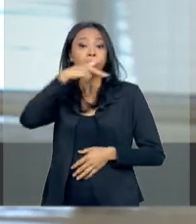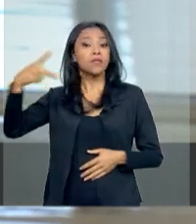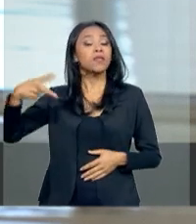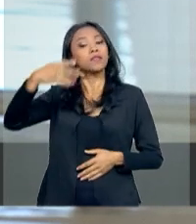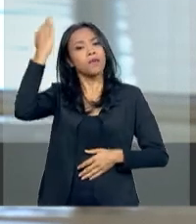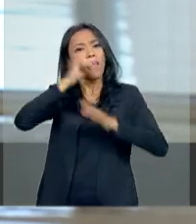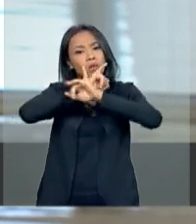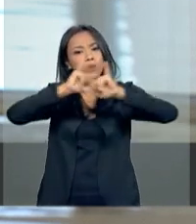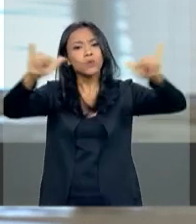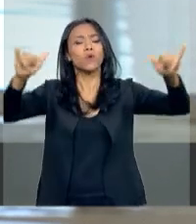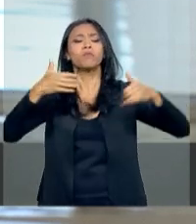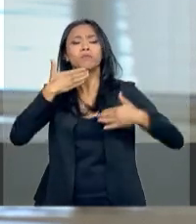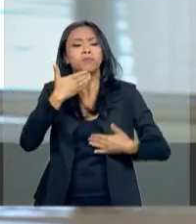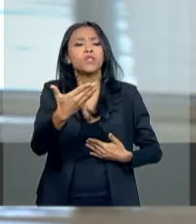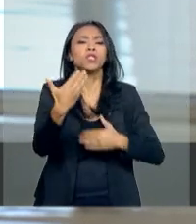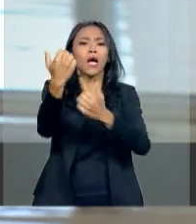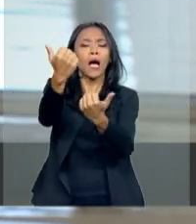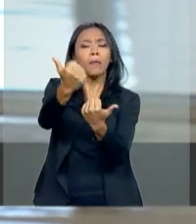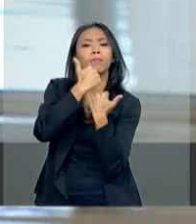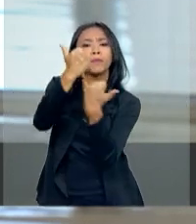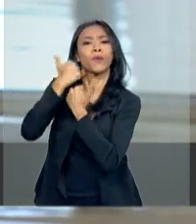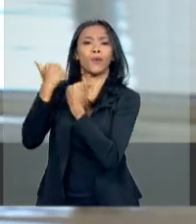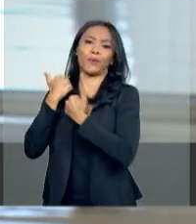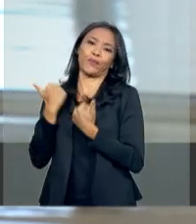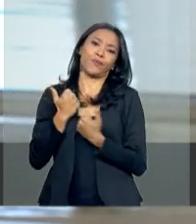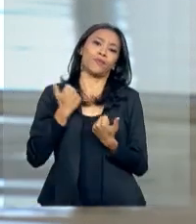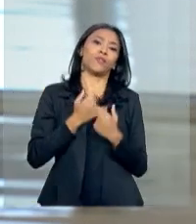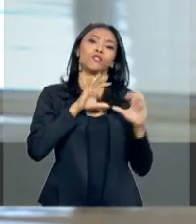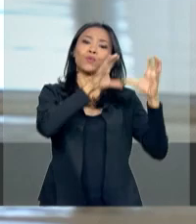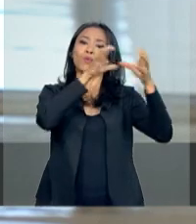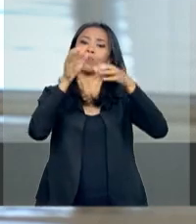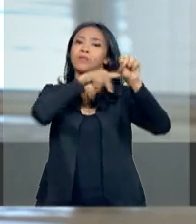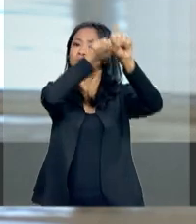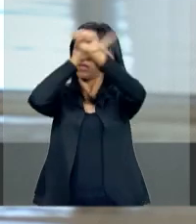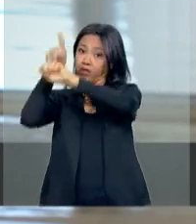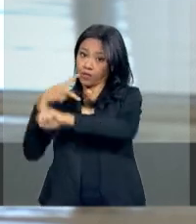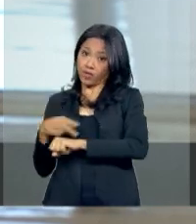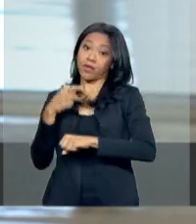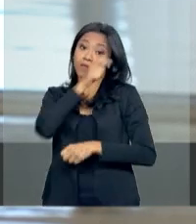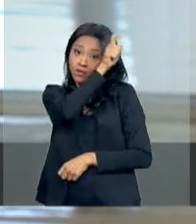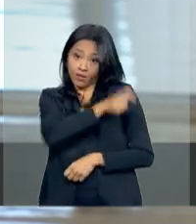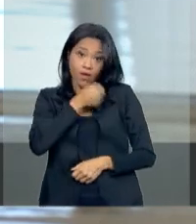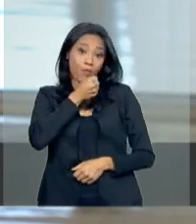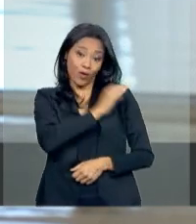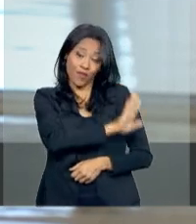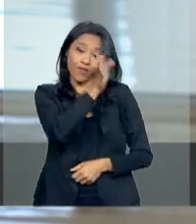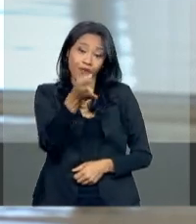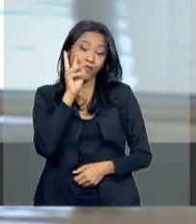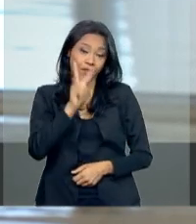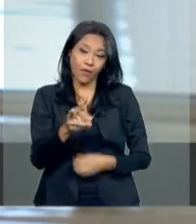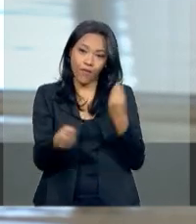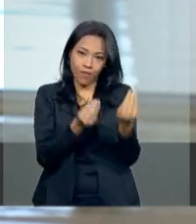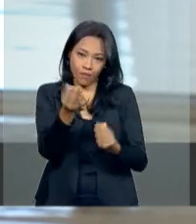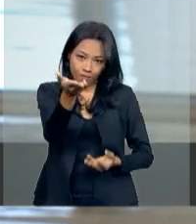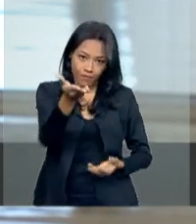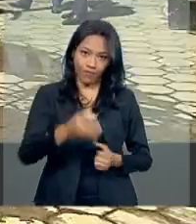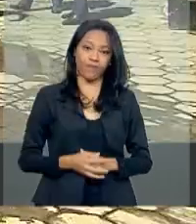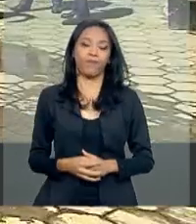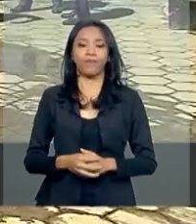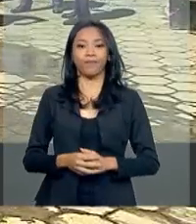apoio da comunidade internacional o repórter pablo mundim acompanhou vamos ver como foi